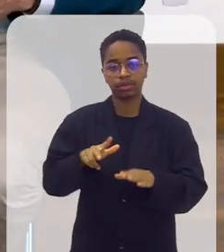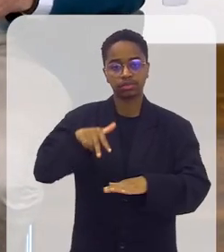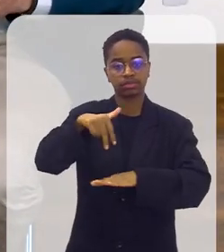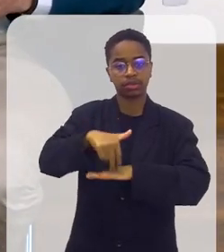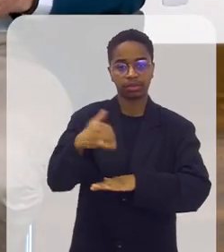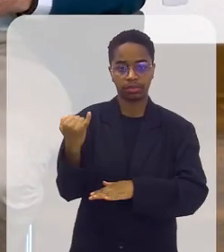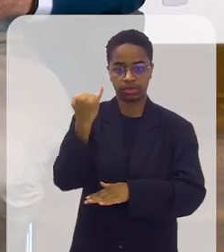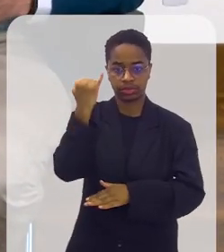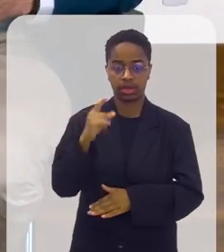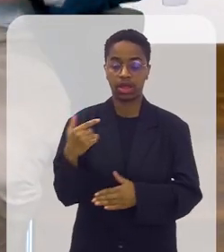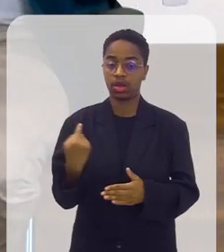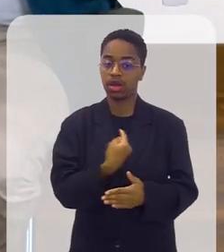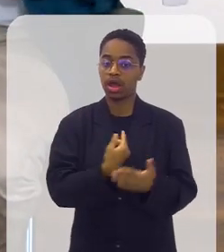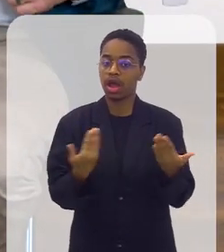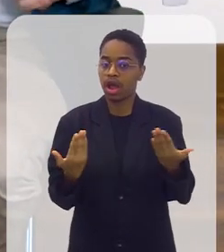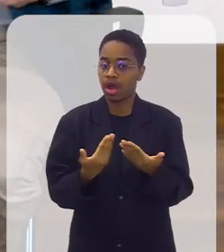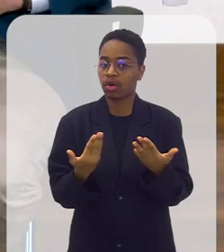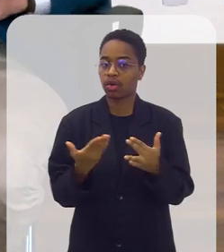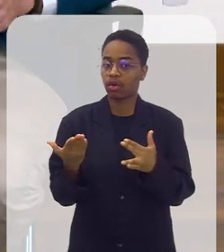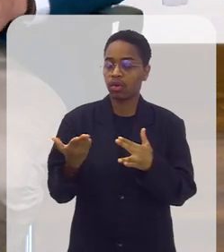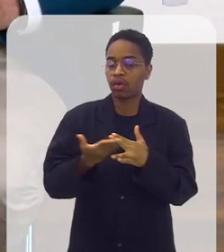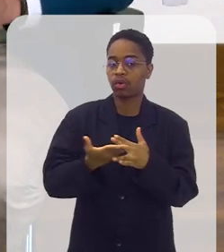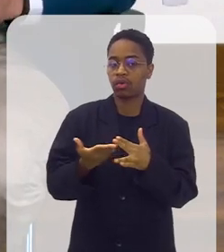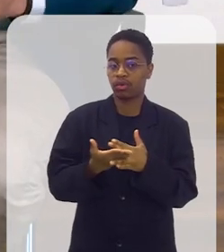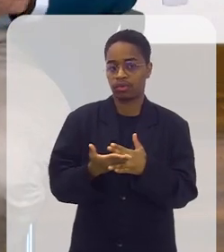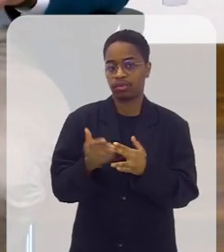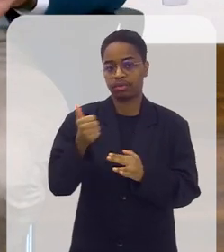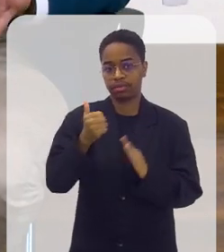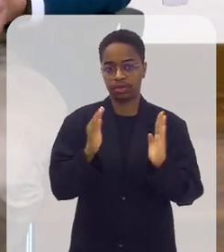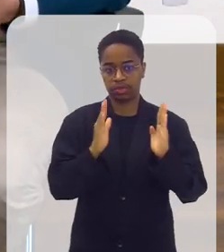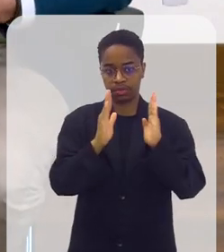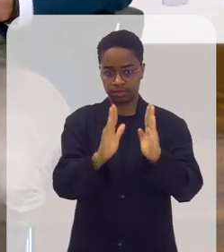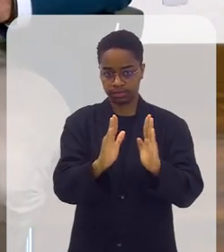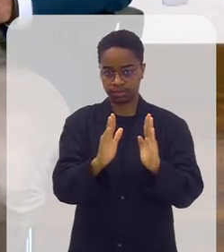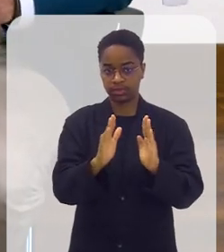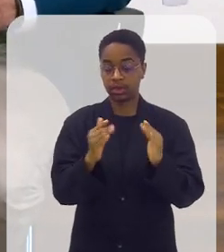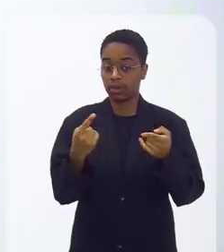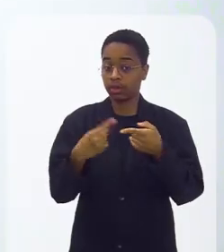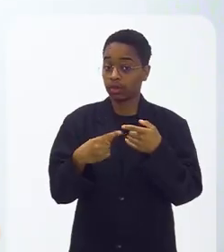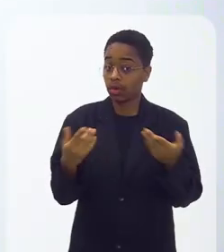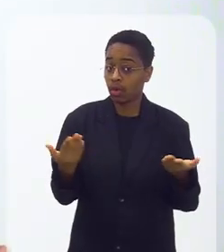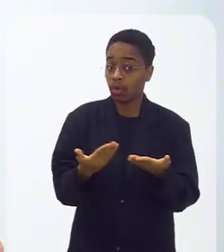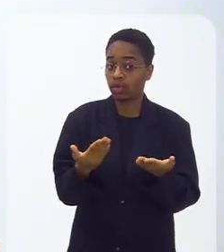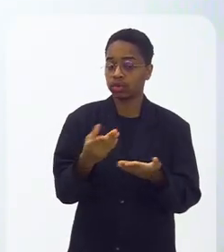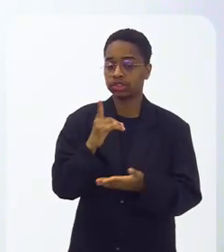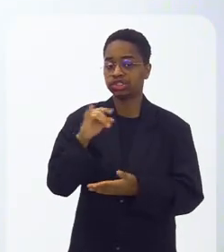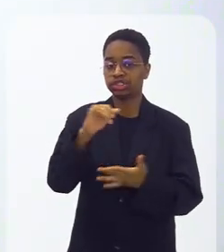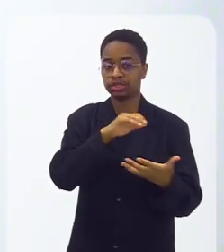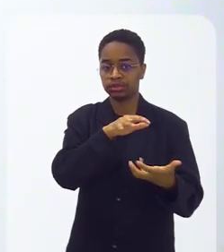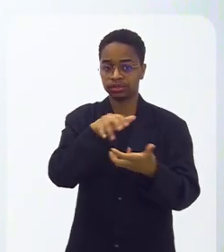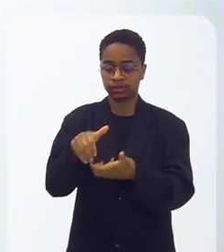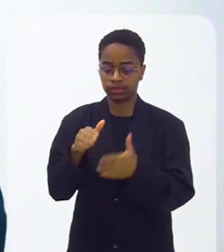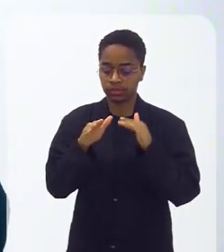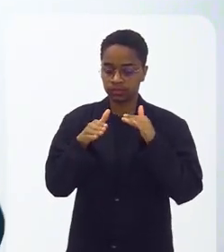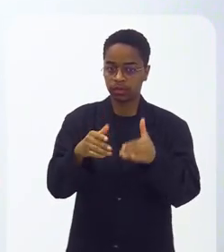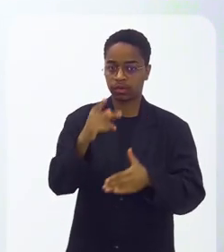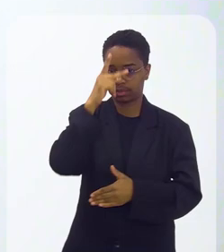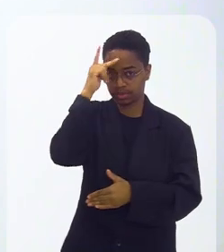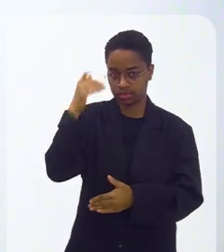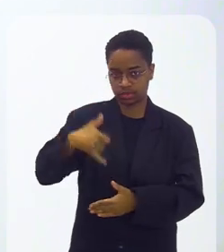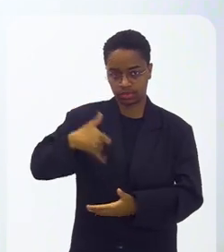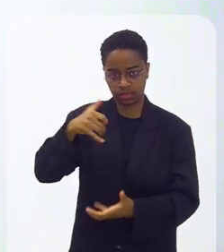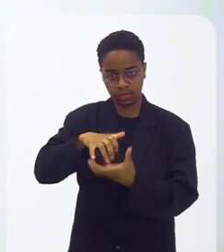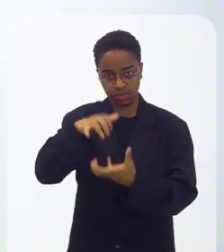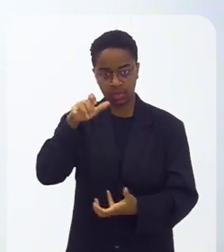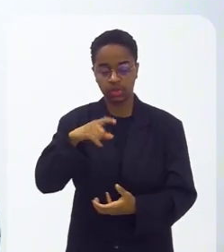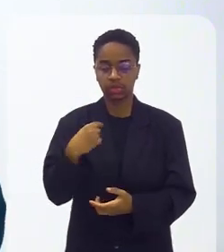muito importante. Bom, a gente vai aqui caminhando para o final do nosso primeiro bloco. O dia de hoje, o Dia